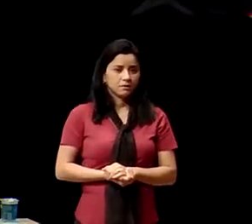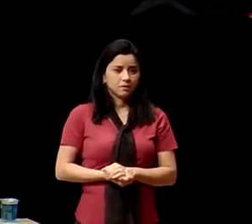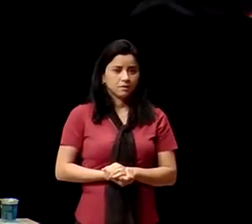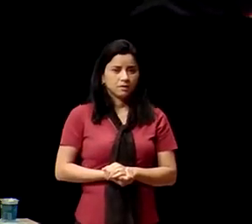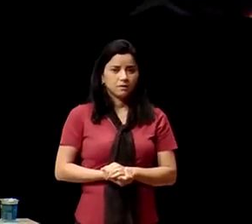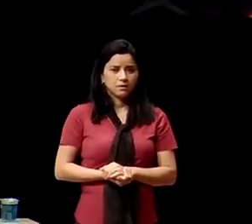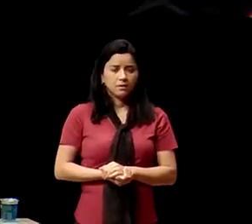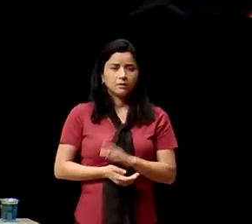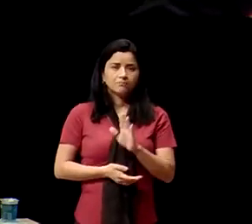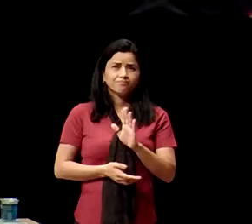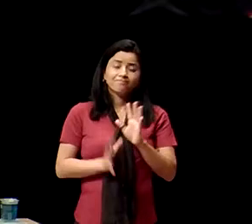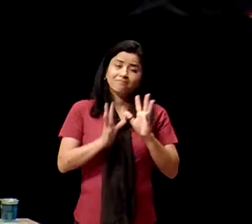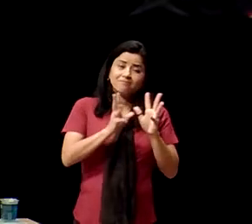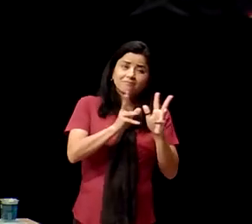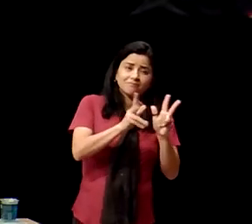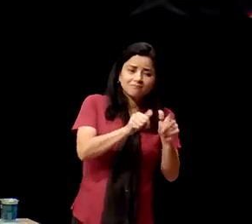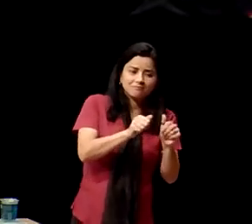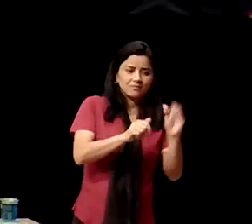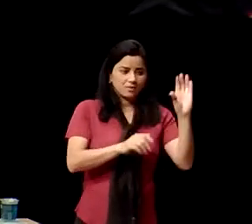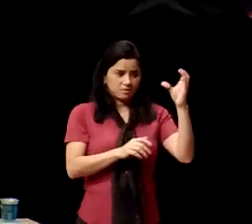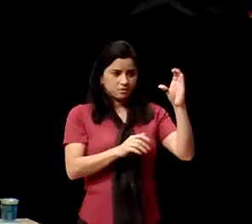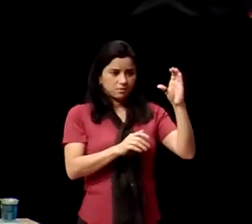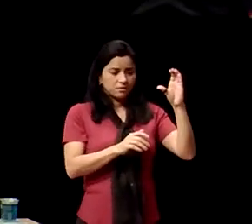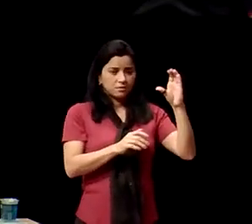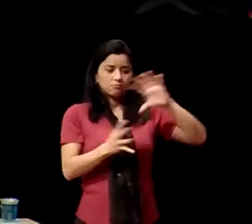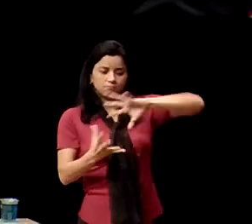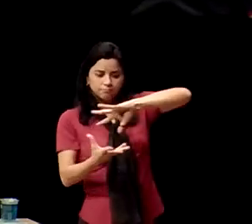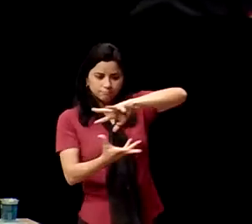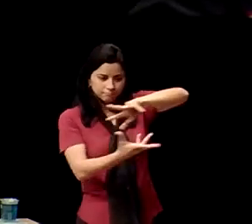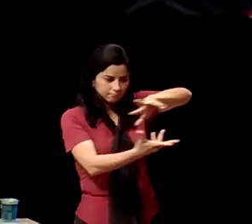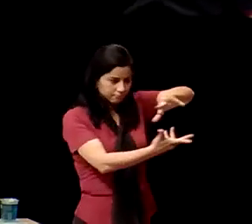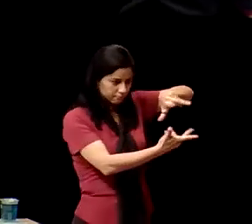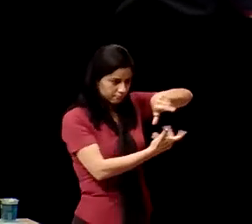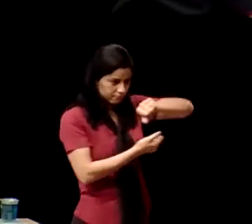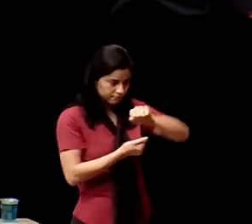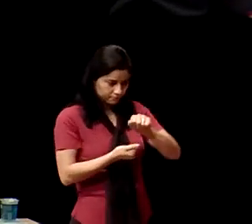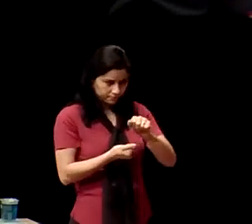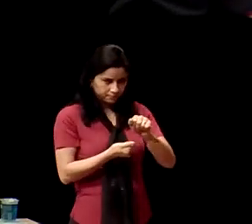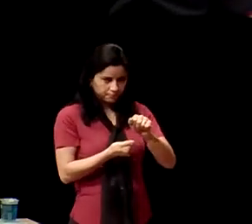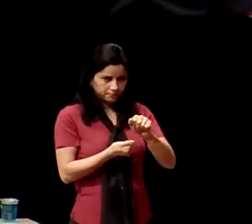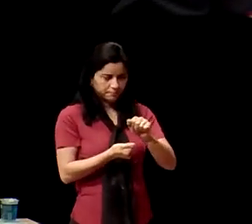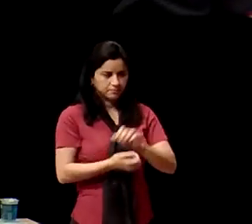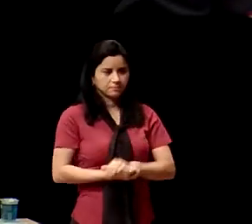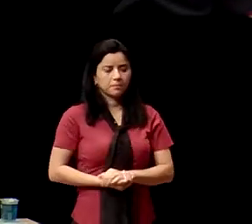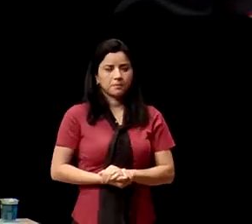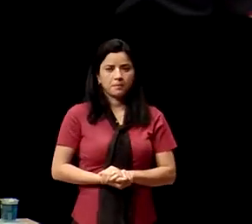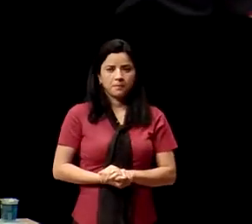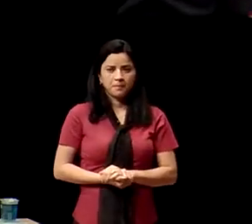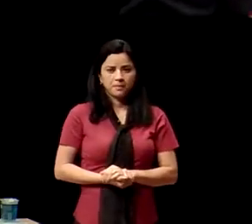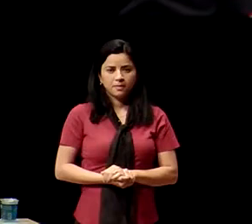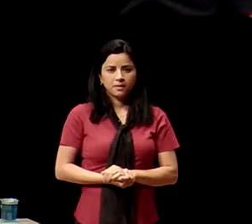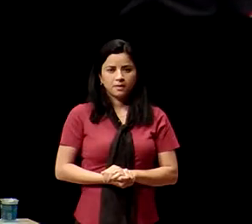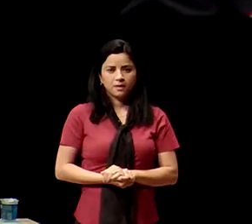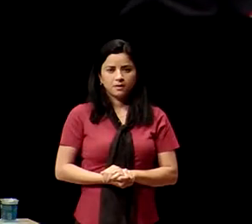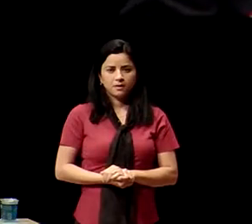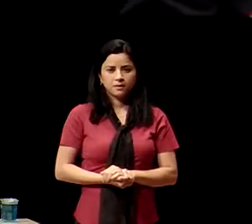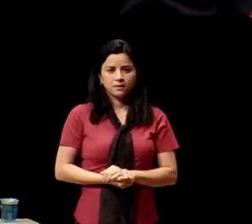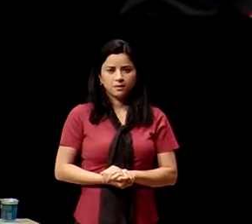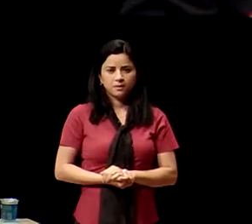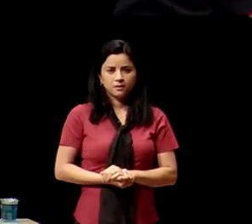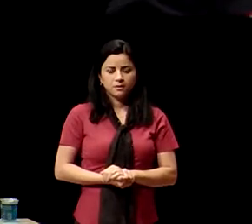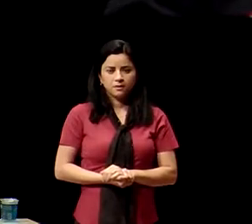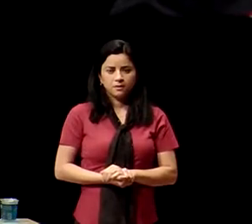universal. Em geral, a ciência é universal. Opposite to this, social pedagogy